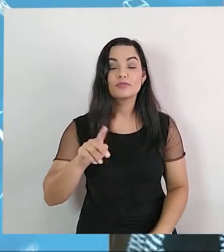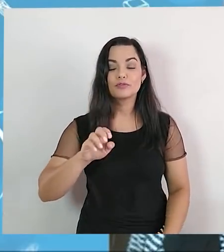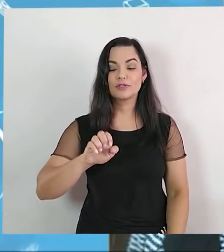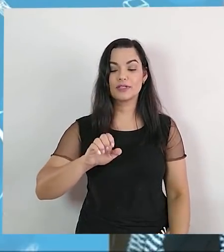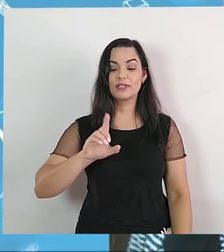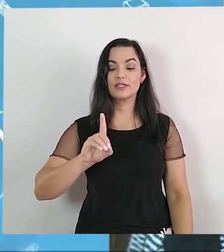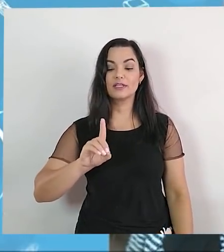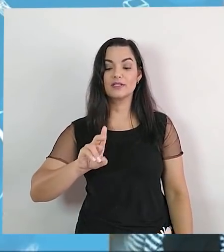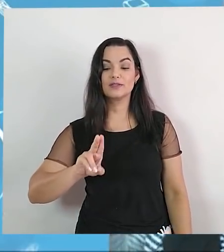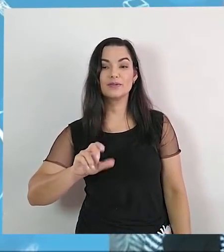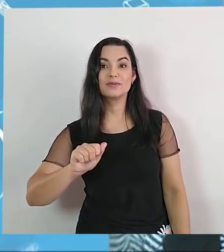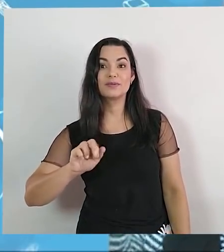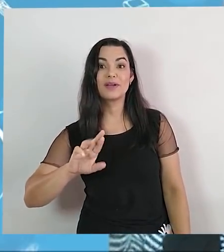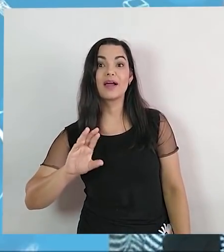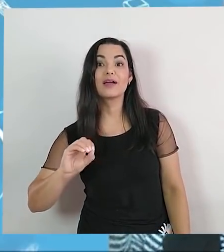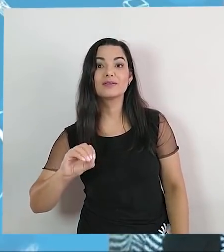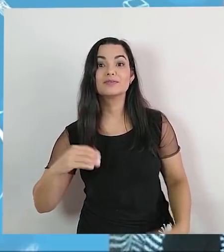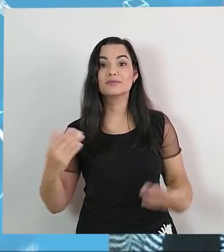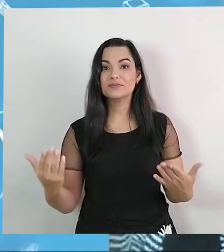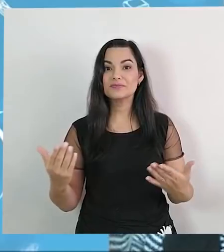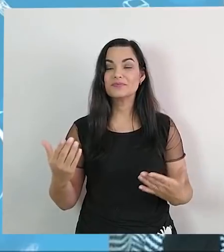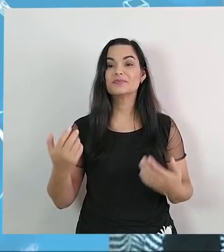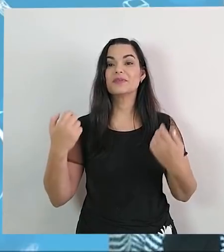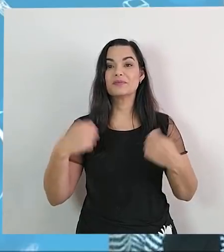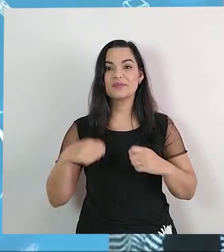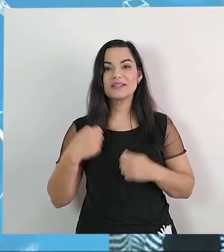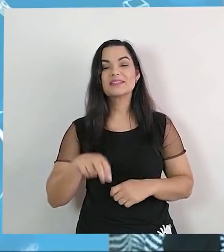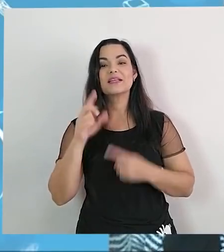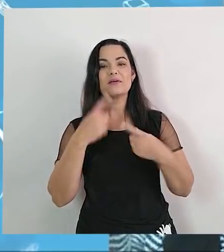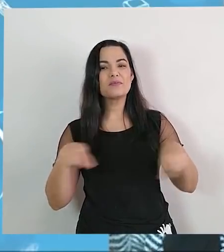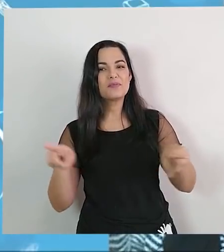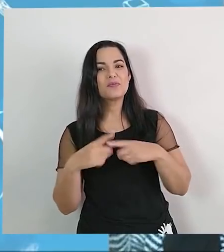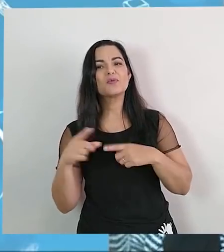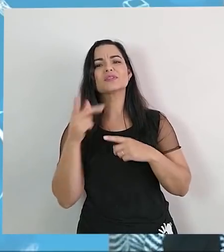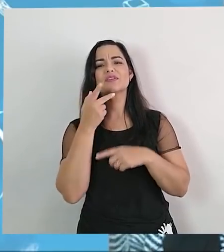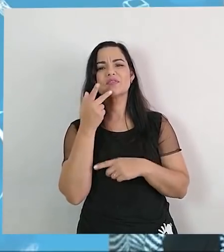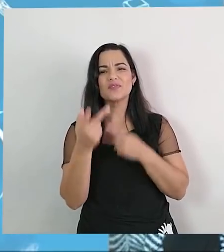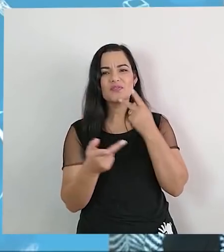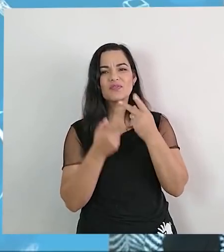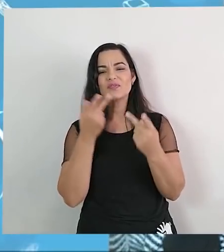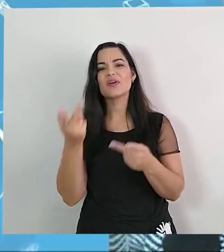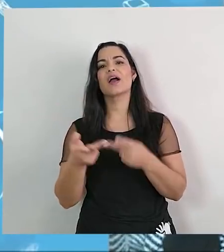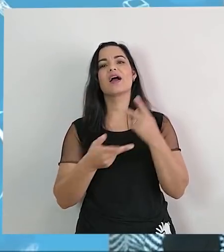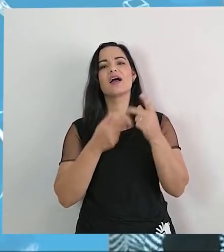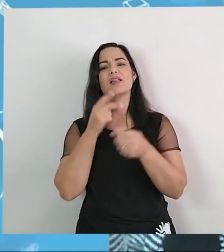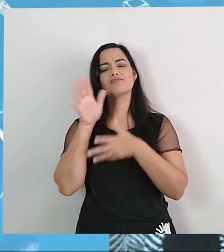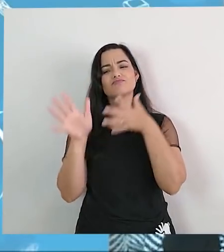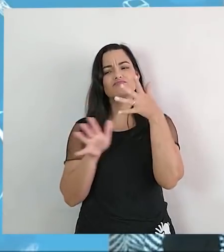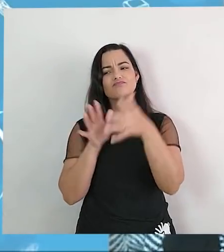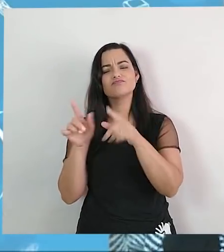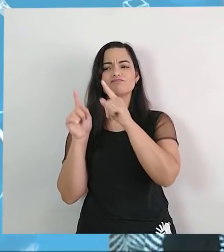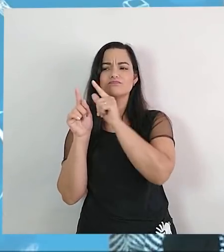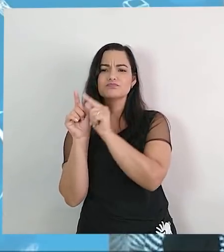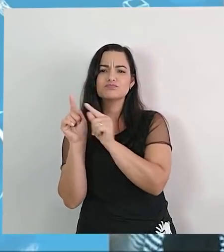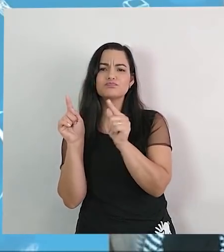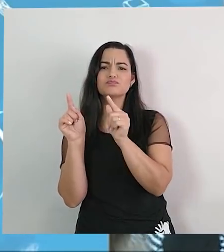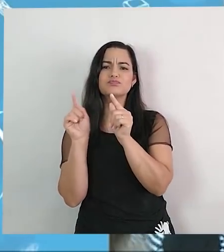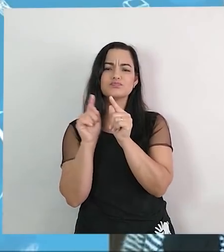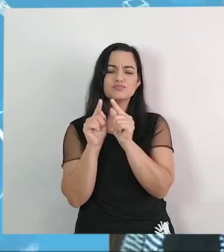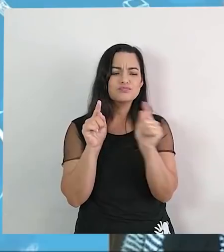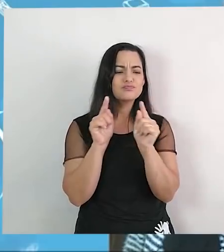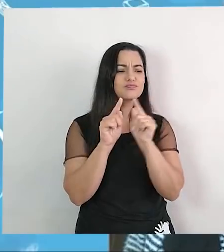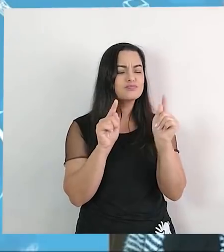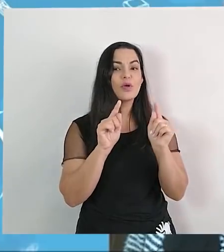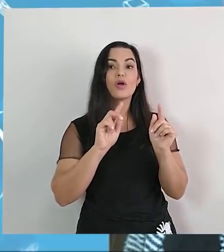professor Eduardo. Vai falando a música, colocando o dedinho onde está escrito e falando a música